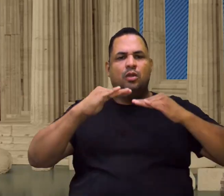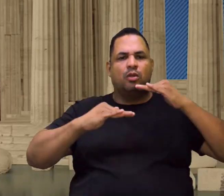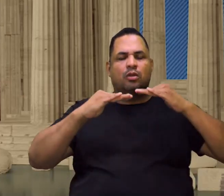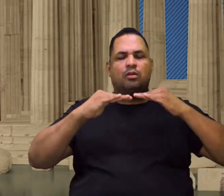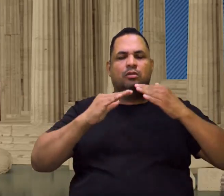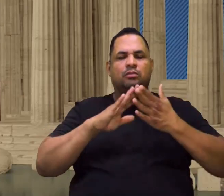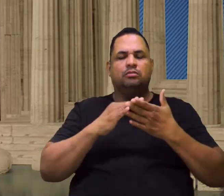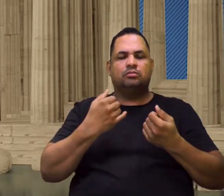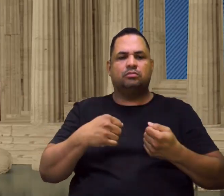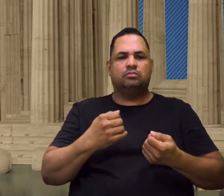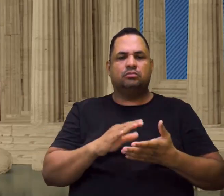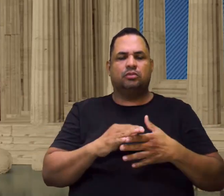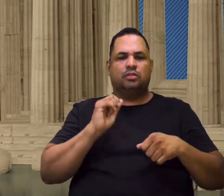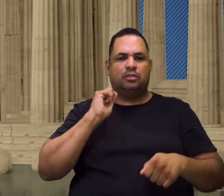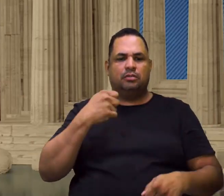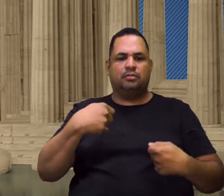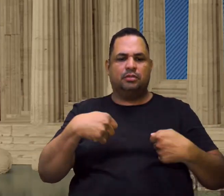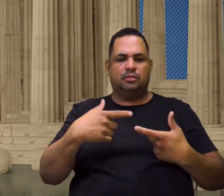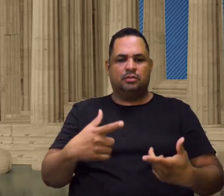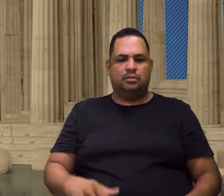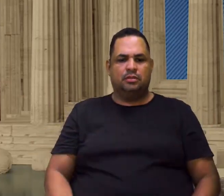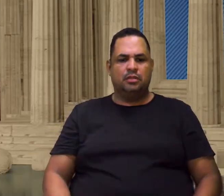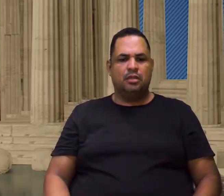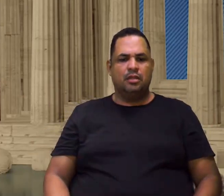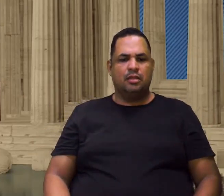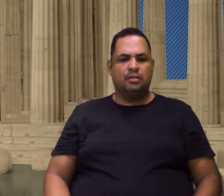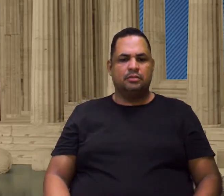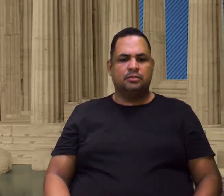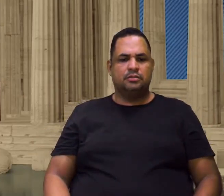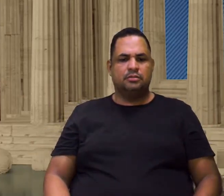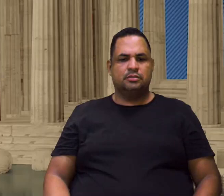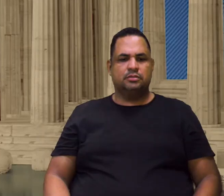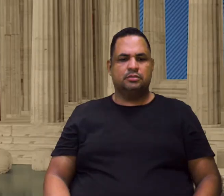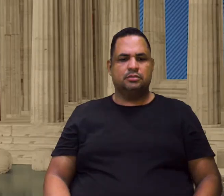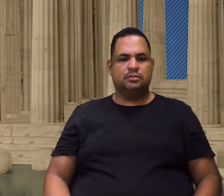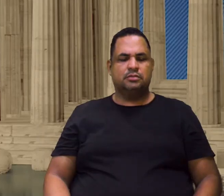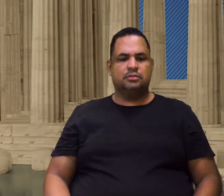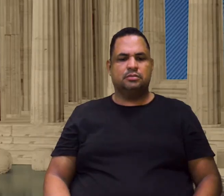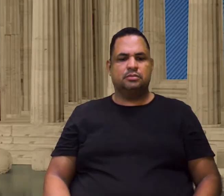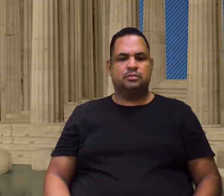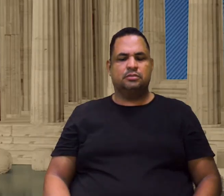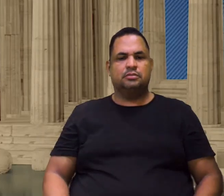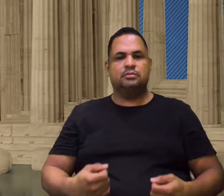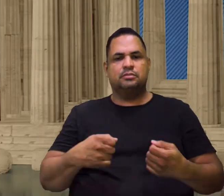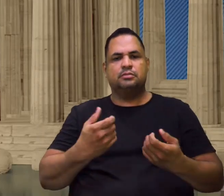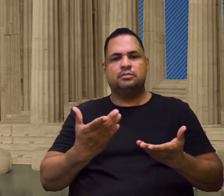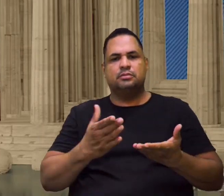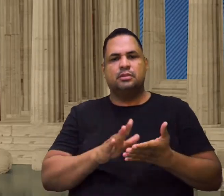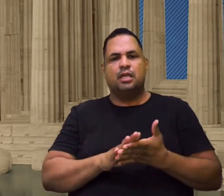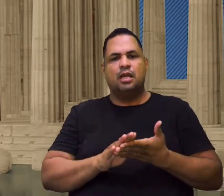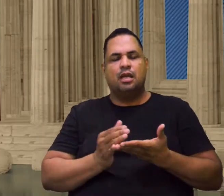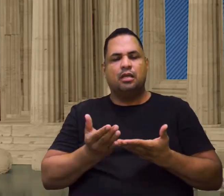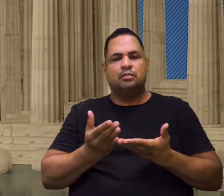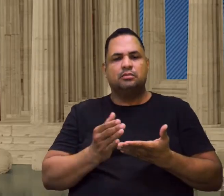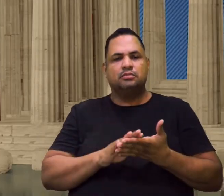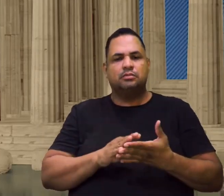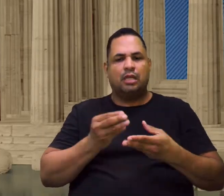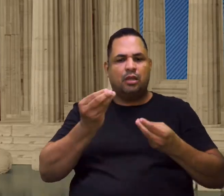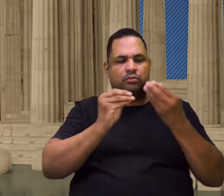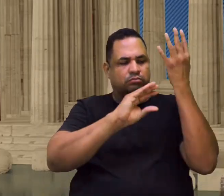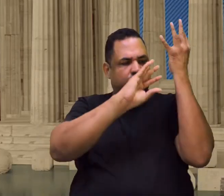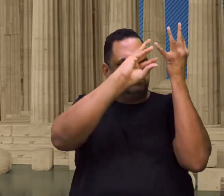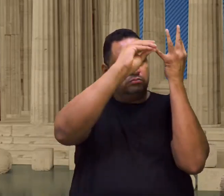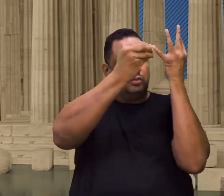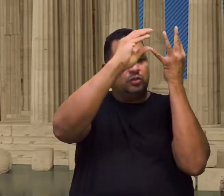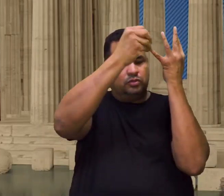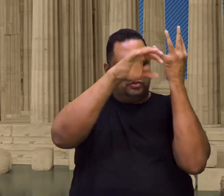que é necessário. Muito legal. Antes a gente tinha o prazer de fazer queimadas no quintal, pegar as folhas, muito